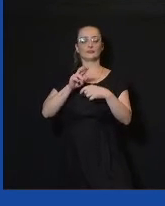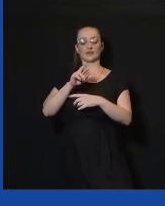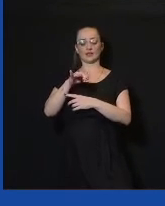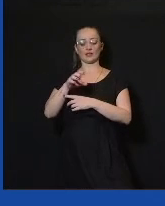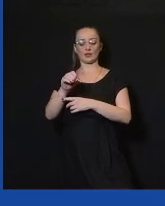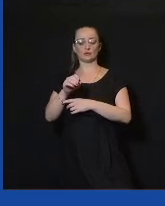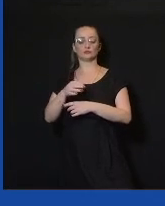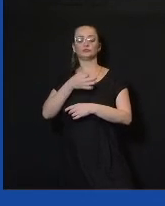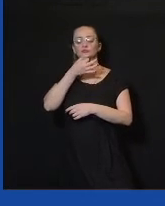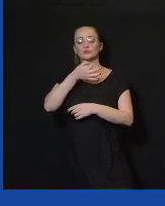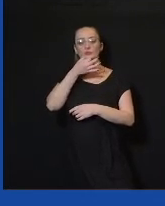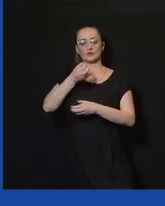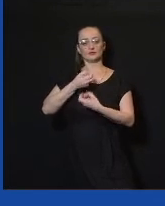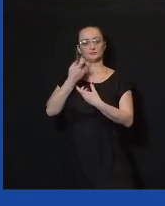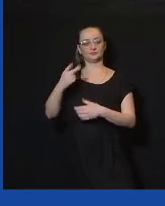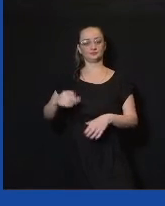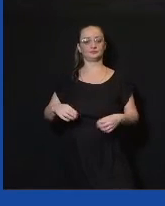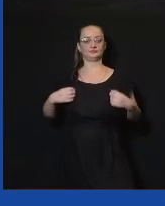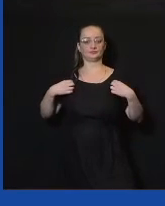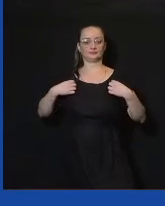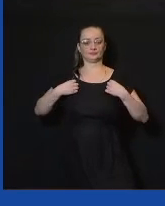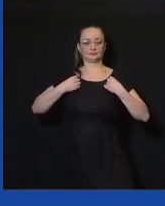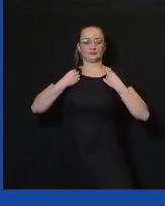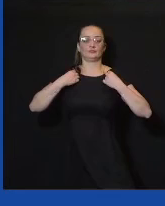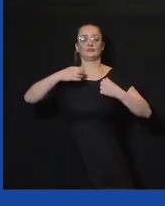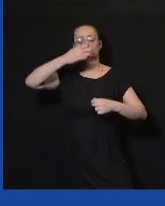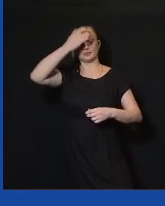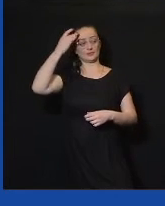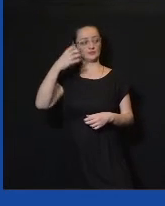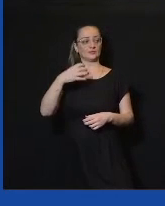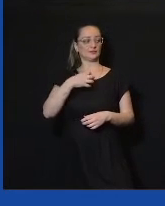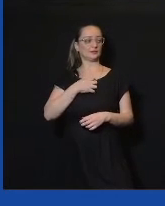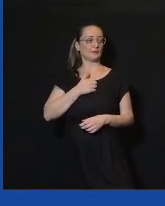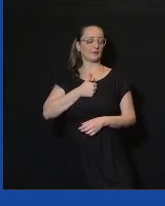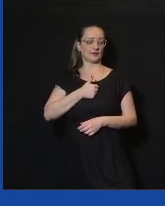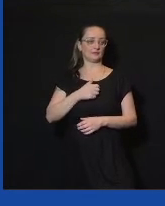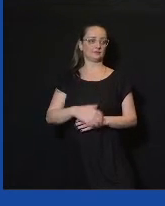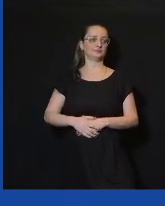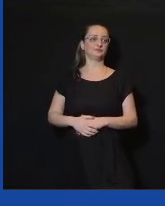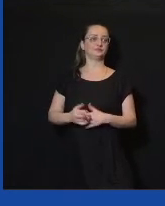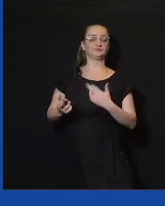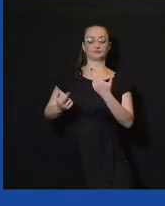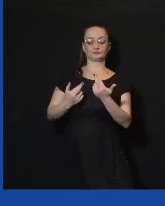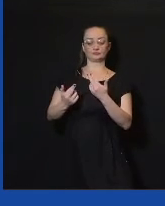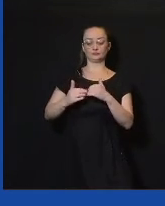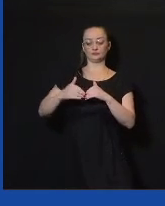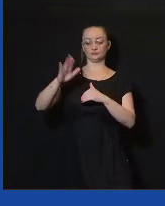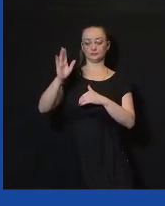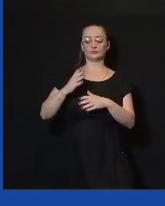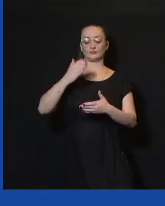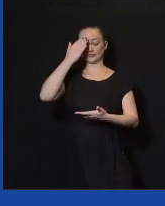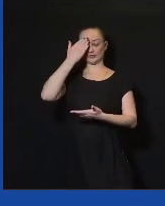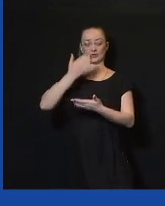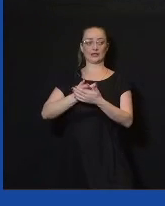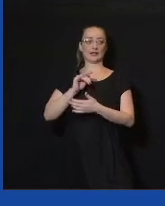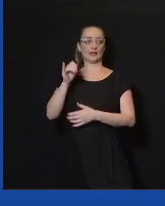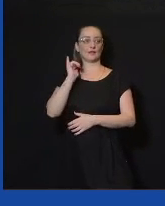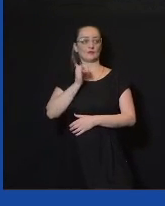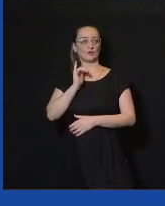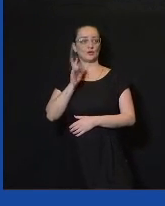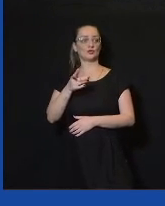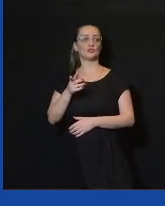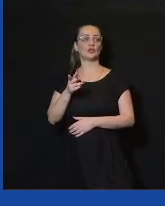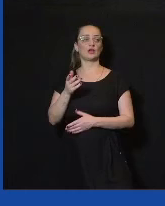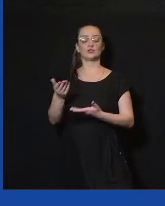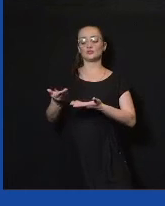tem, para o bem-estar emocional das pessoas, sabe? Quanto que essa relação, para além dessa confiança que a Renata mencionou, do